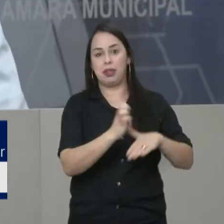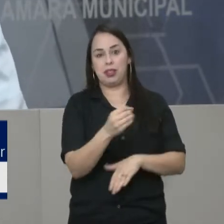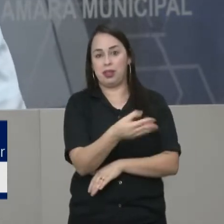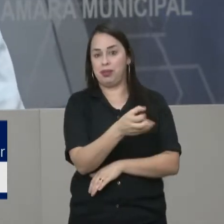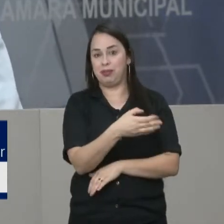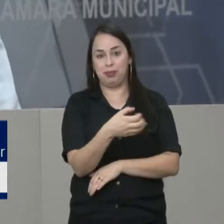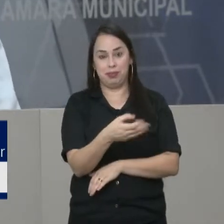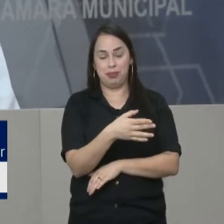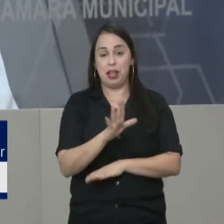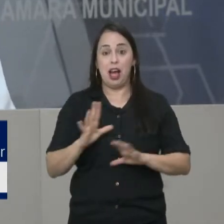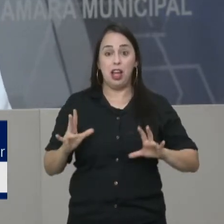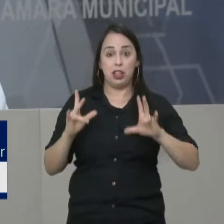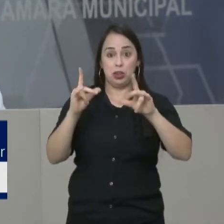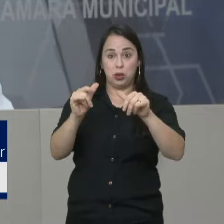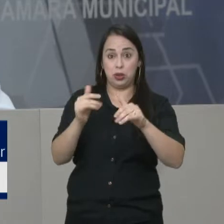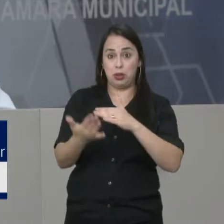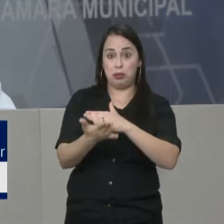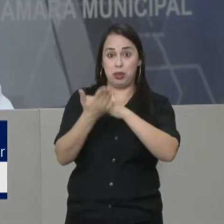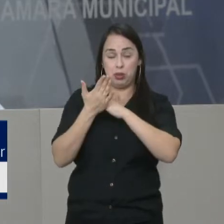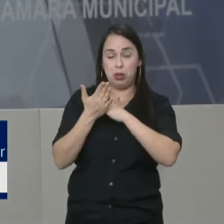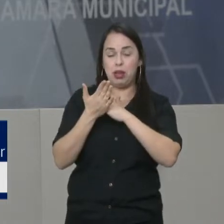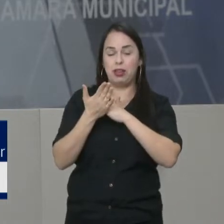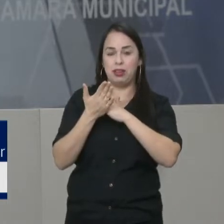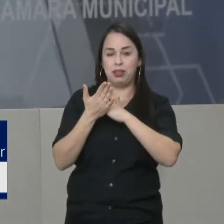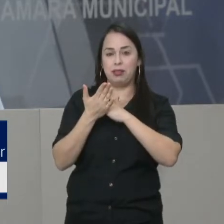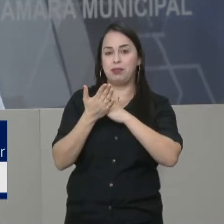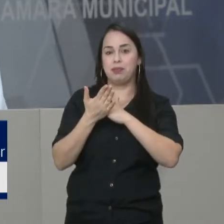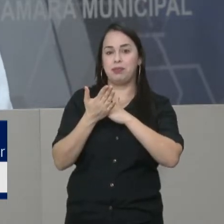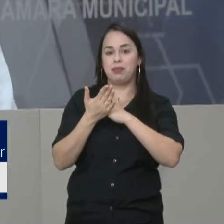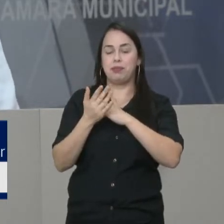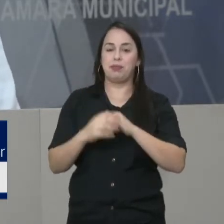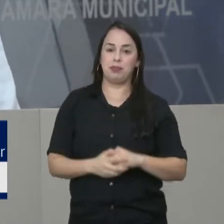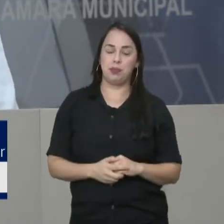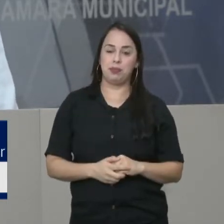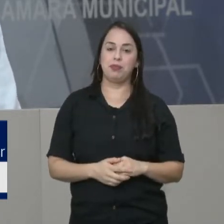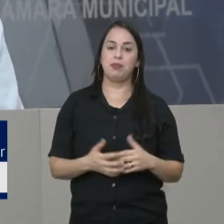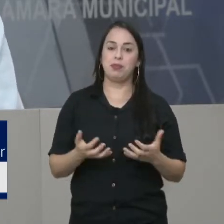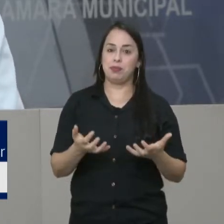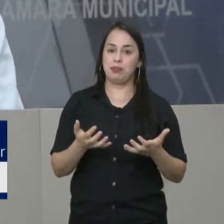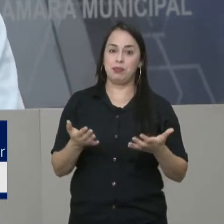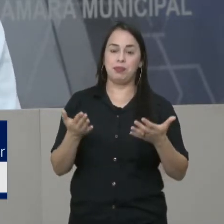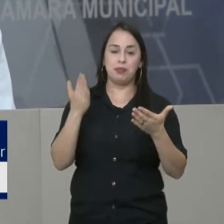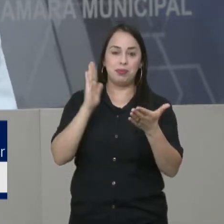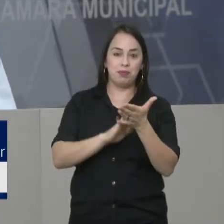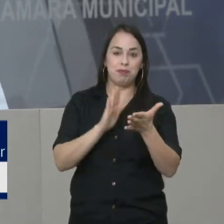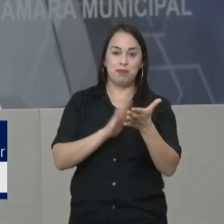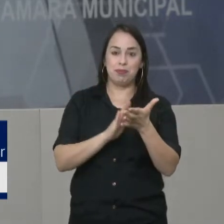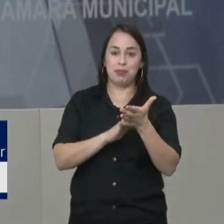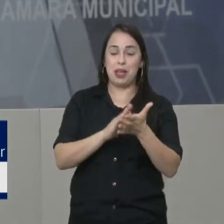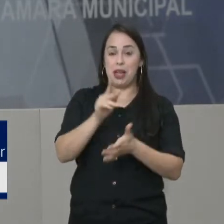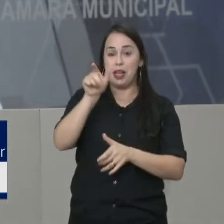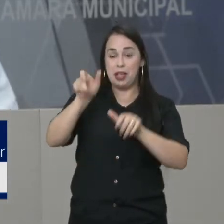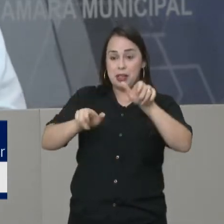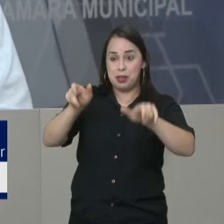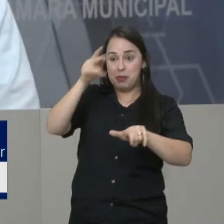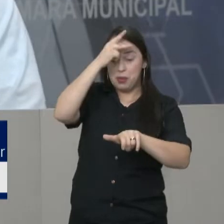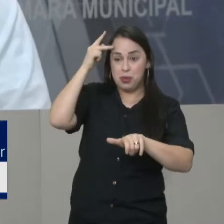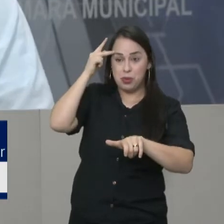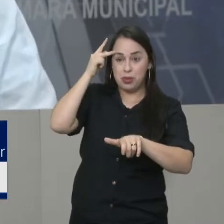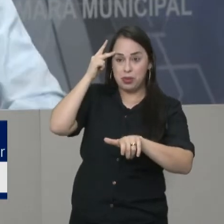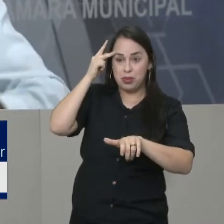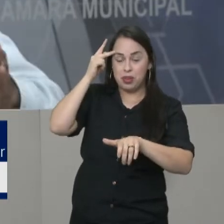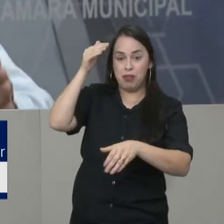desta campanha um momento muito especial. Queria aproveitar e parabenizar as pessoas que foram eleitas aqui pela nossa